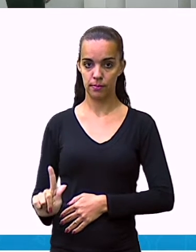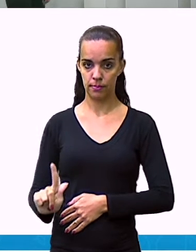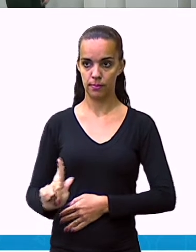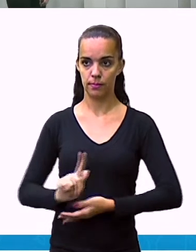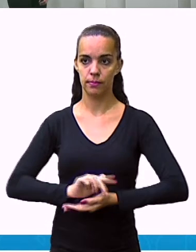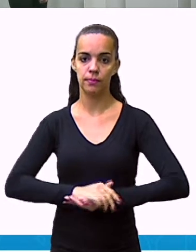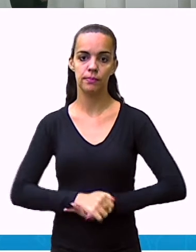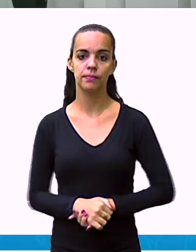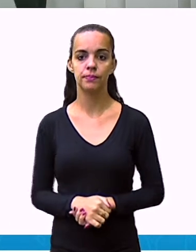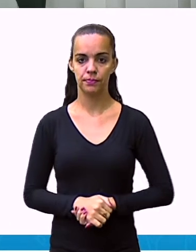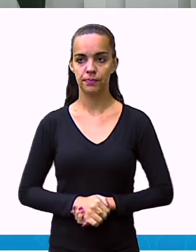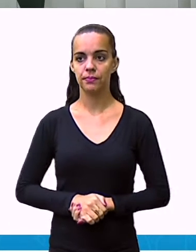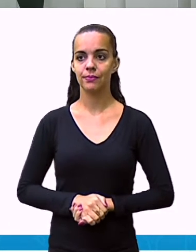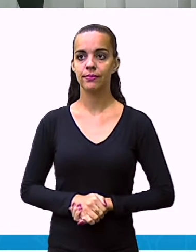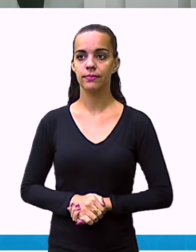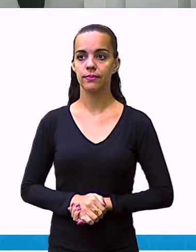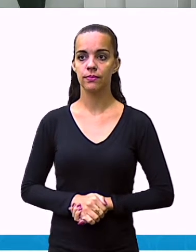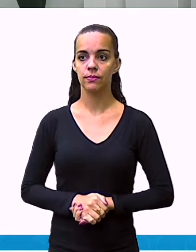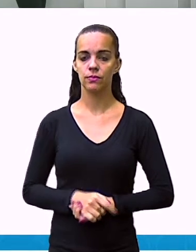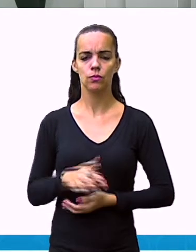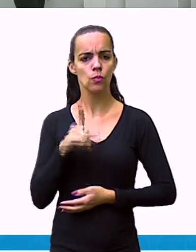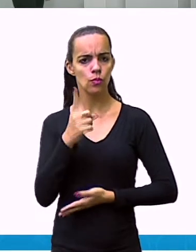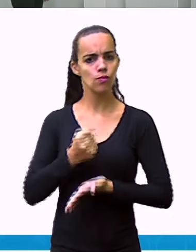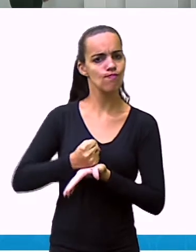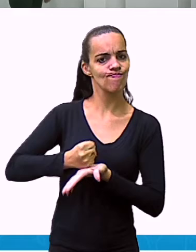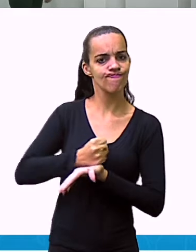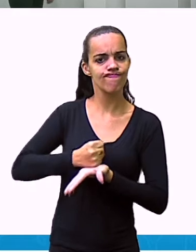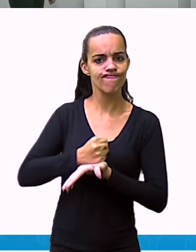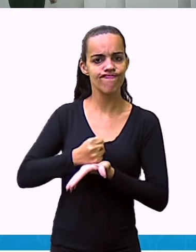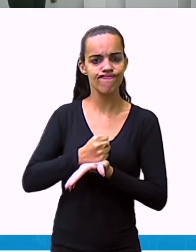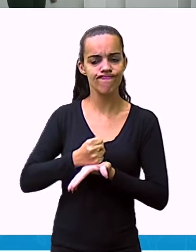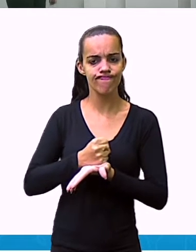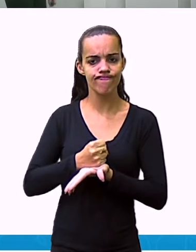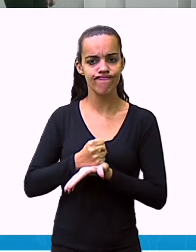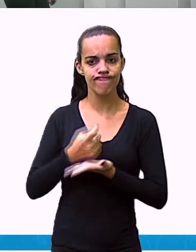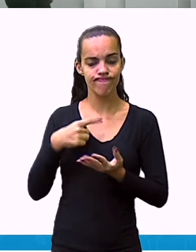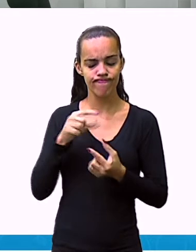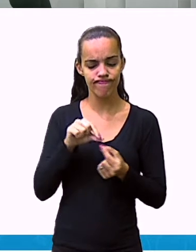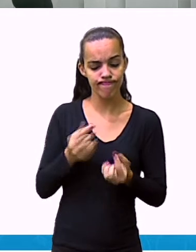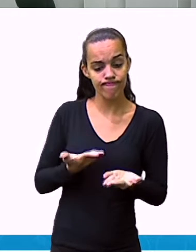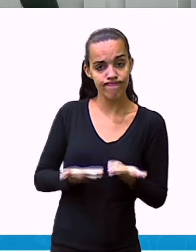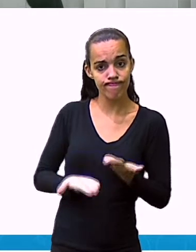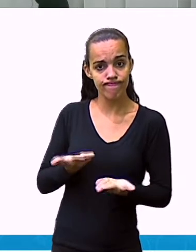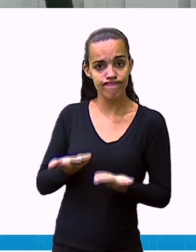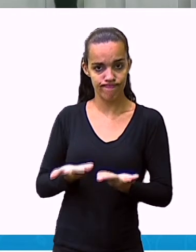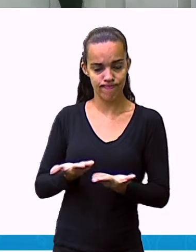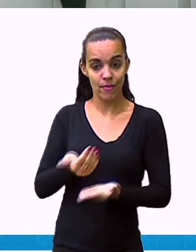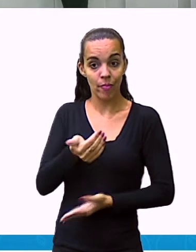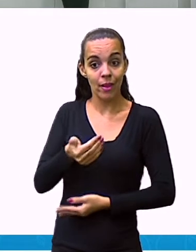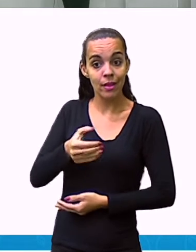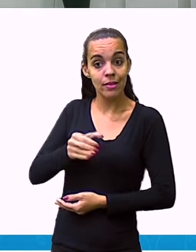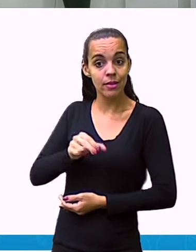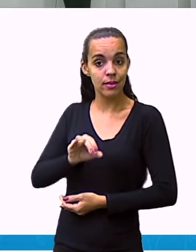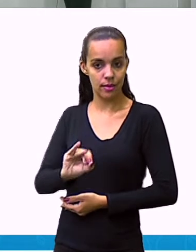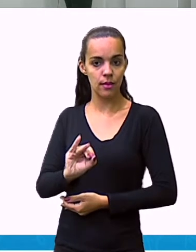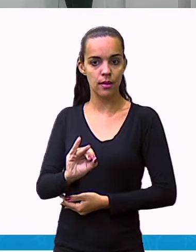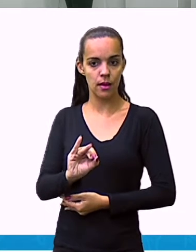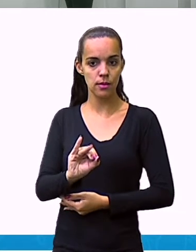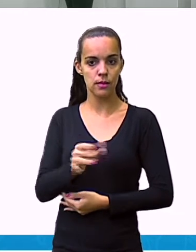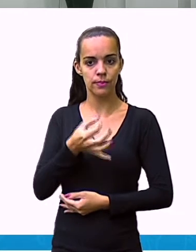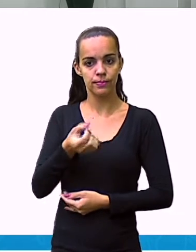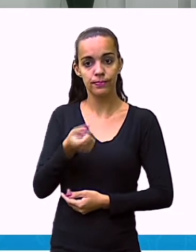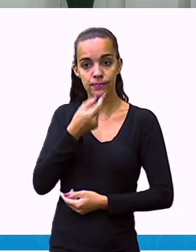e vamos ver aqui um farmacêutico mediu a massa de 10